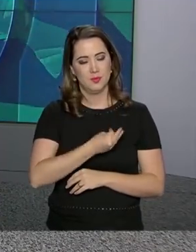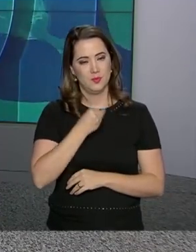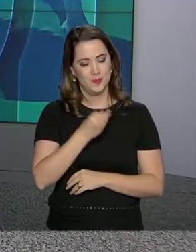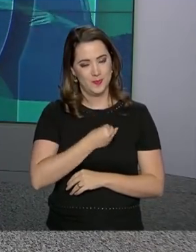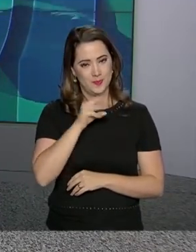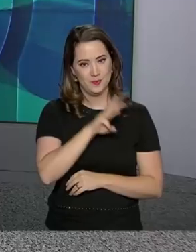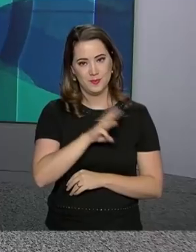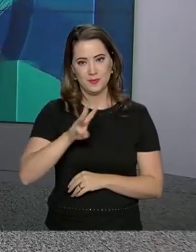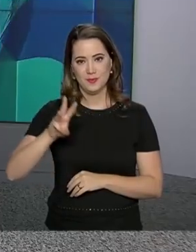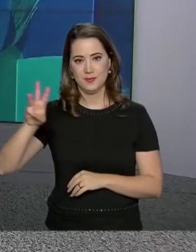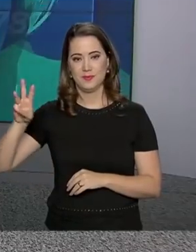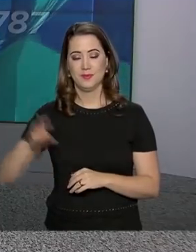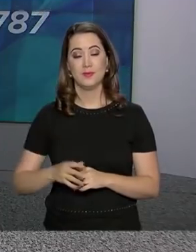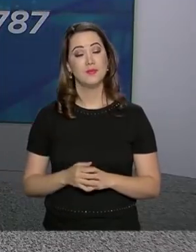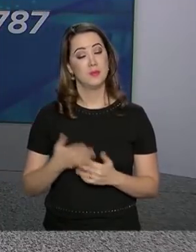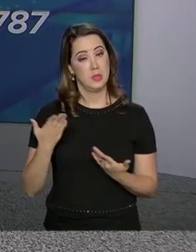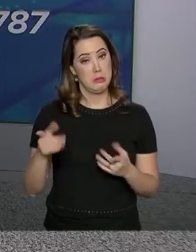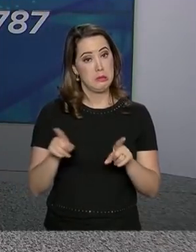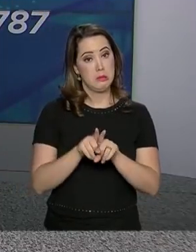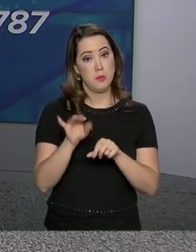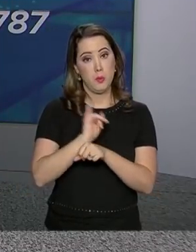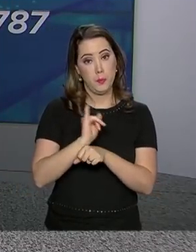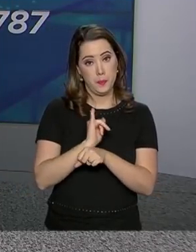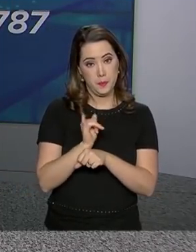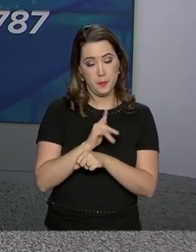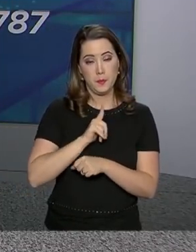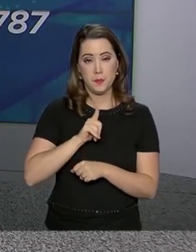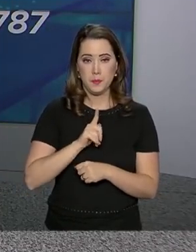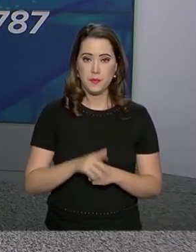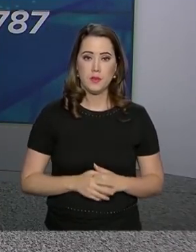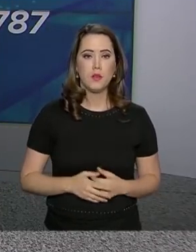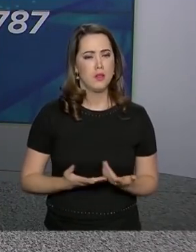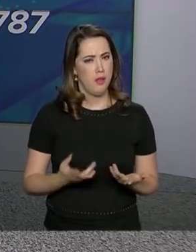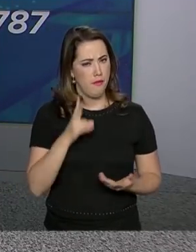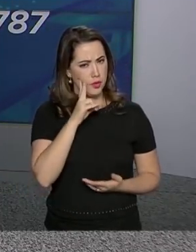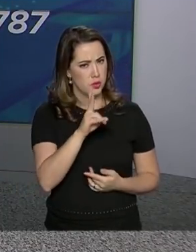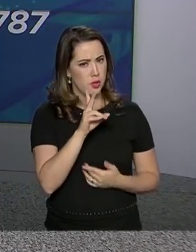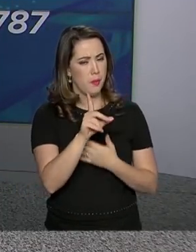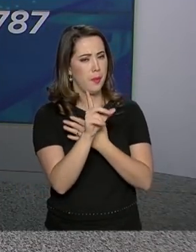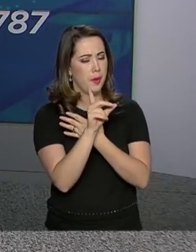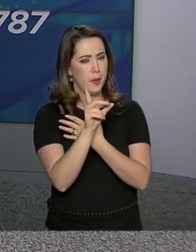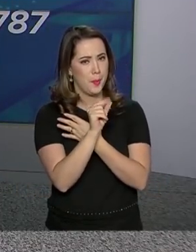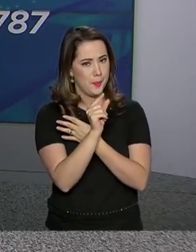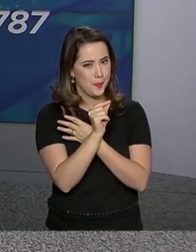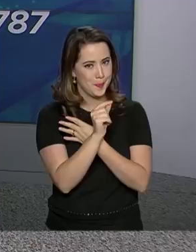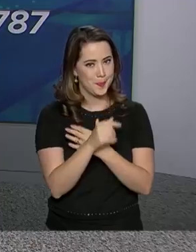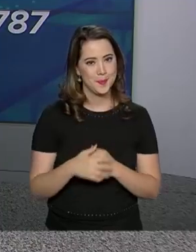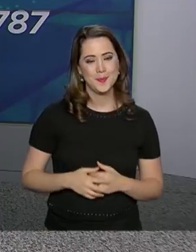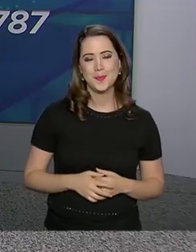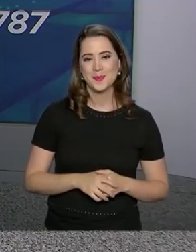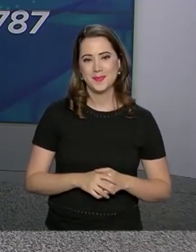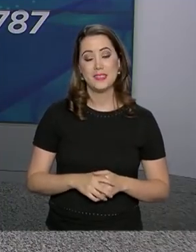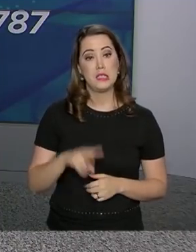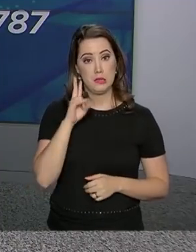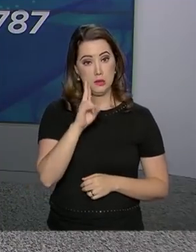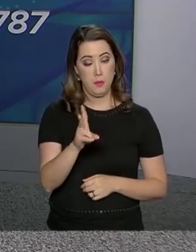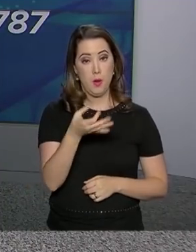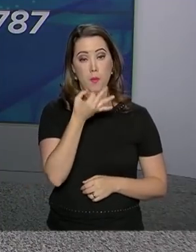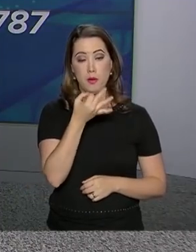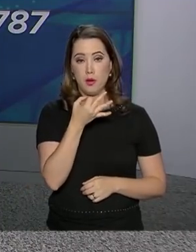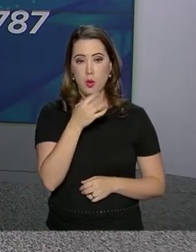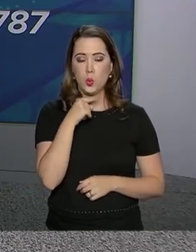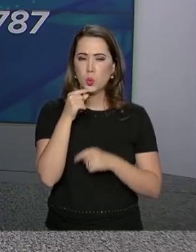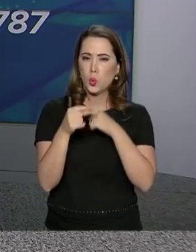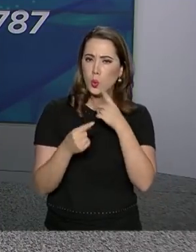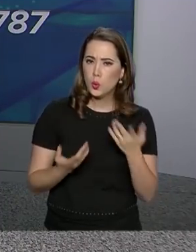você acompanha ao vivo pelo site da NBR e pelo canal no YouTube. Acesse também o nosso perfil no Twitter. E você pode ainda mandar